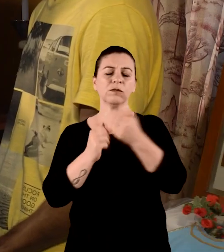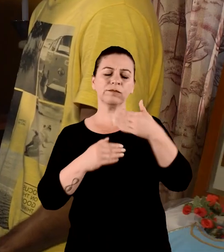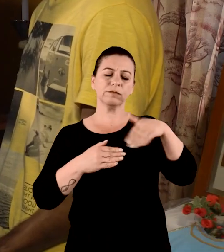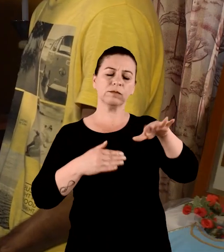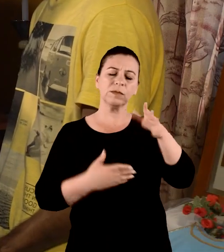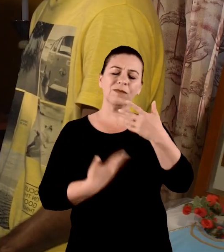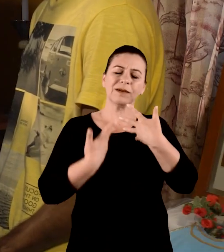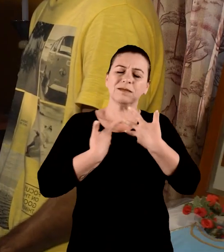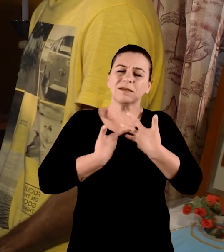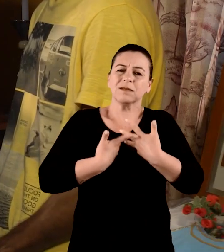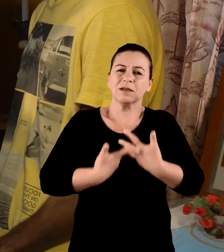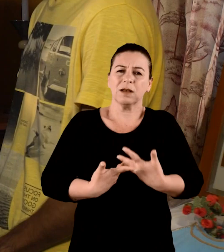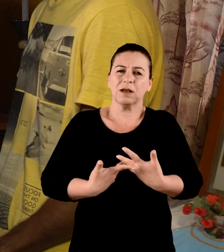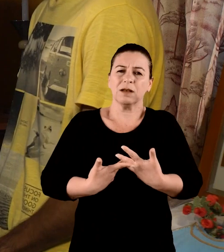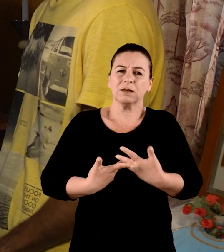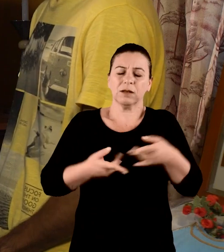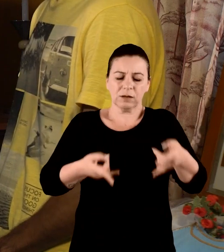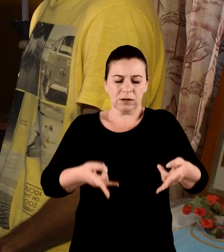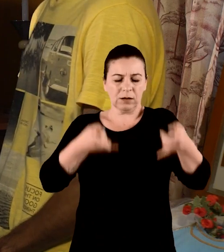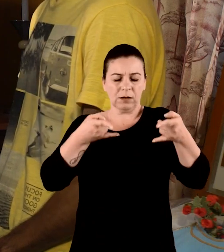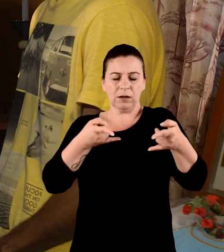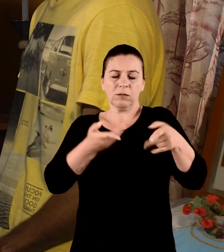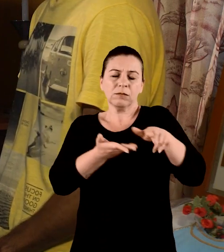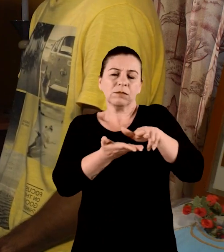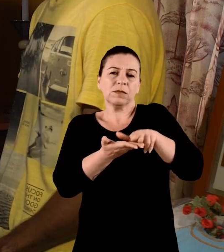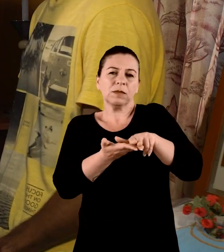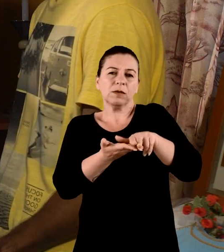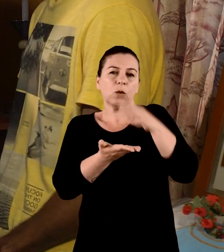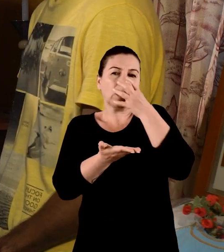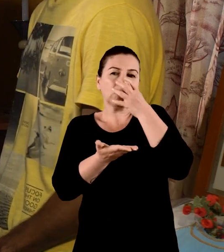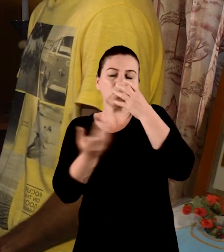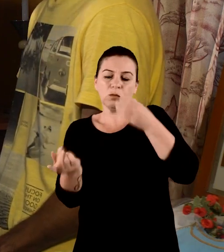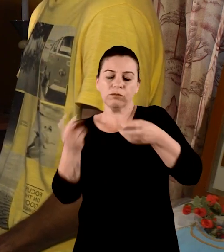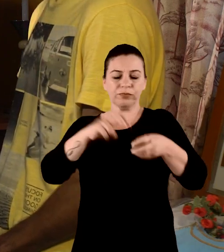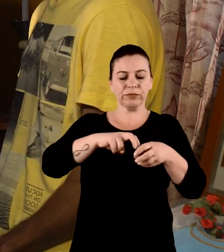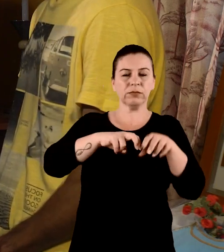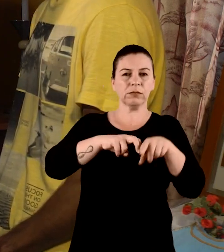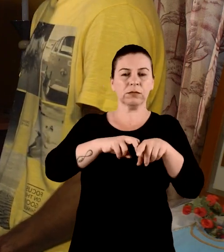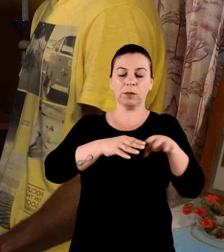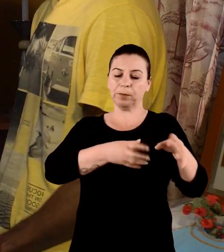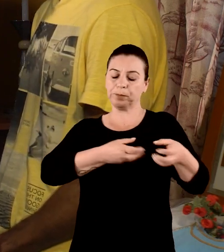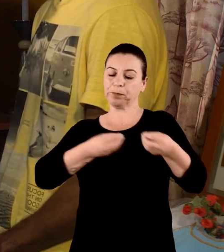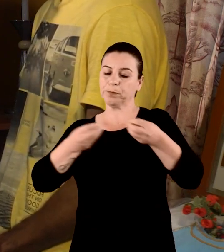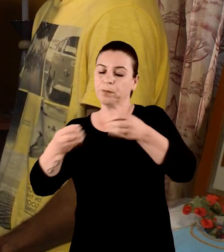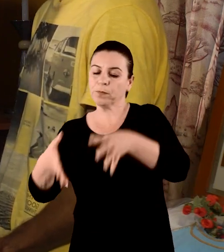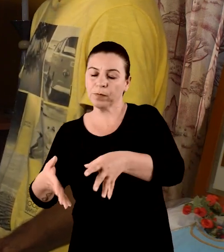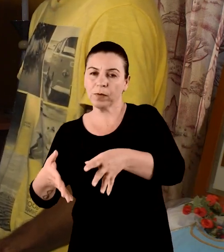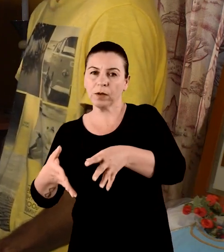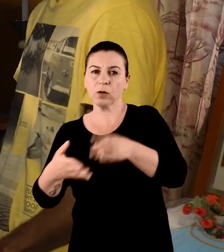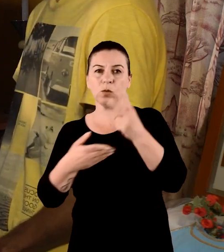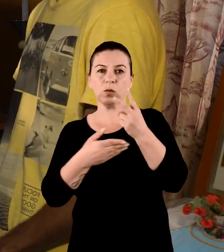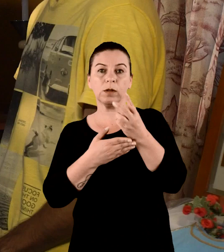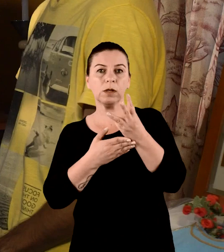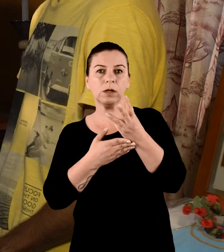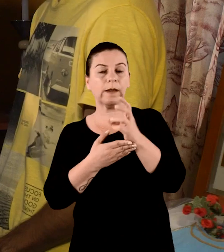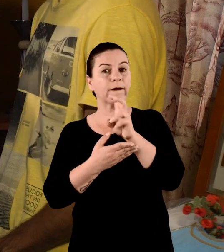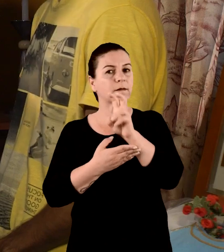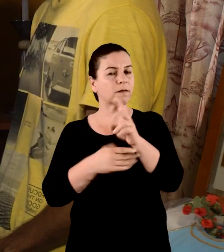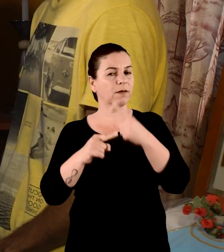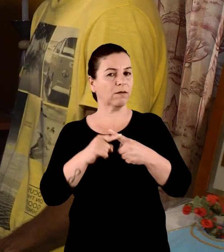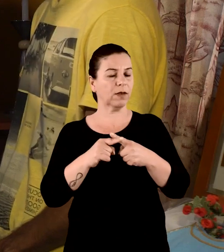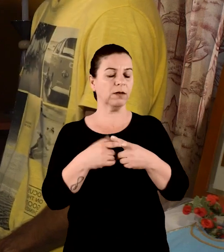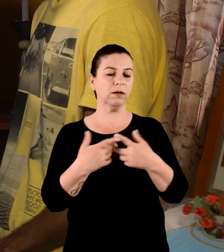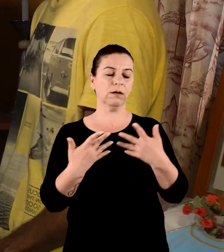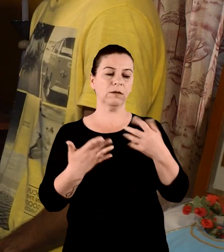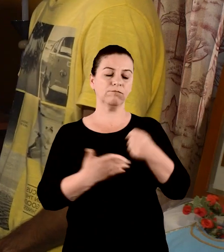eu fui dormir cansada e quando eu deitava, o cachorro subia na cama, aí eu pegava ele e punha no chão. Aí 2, 3,